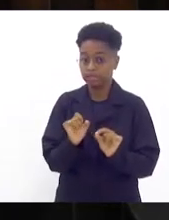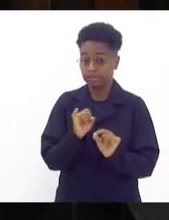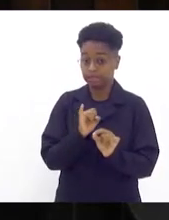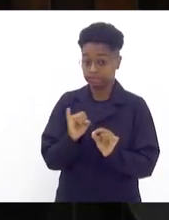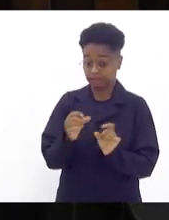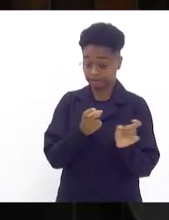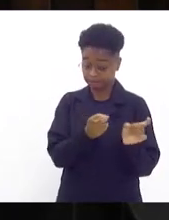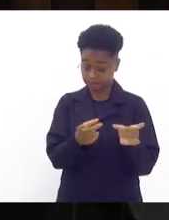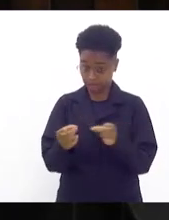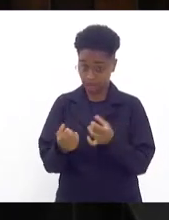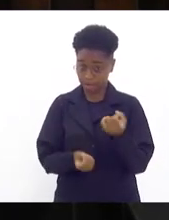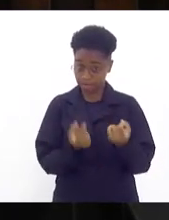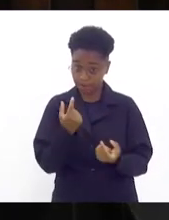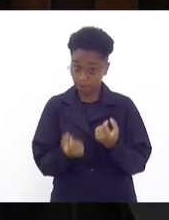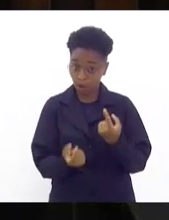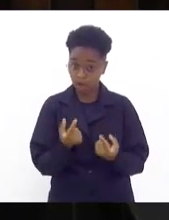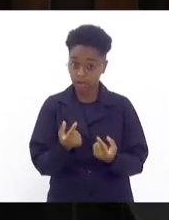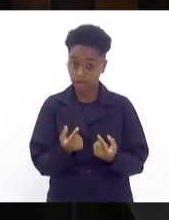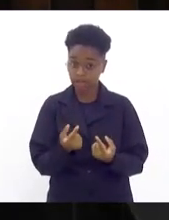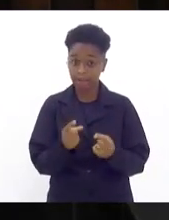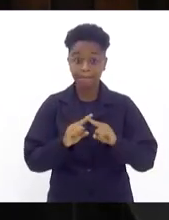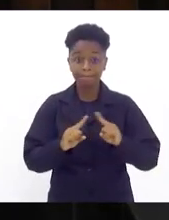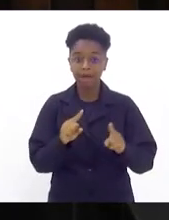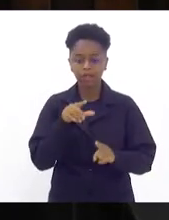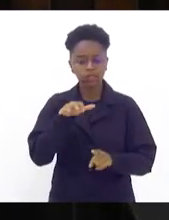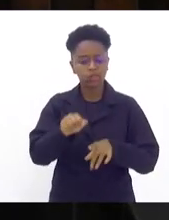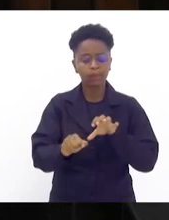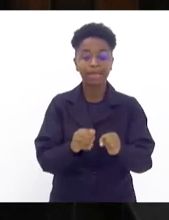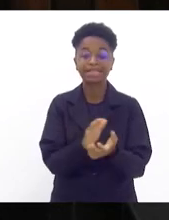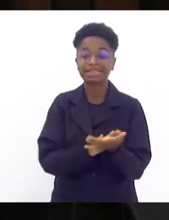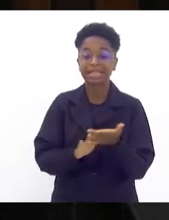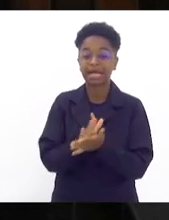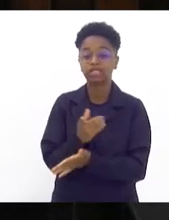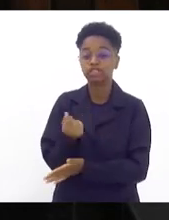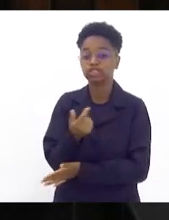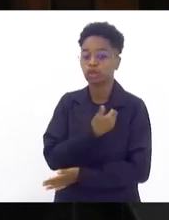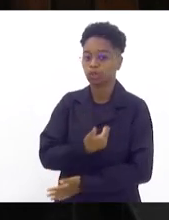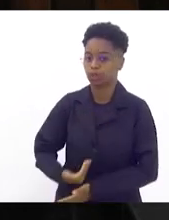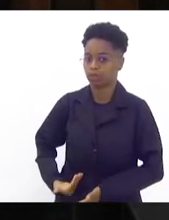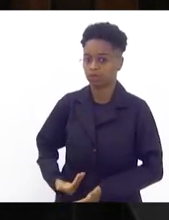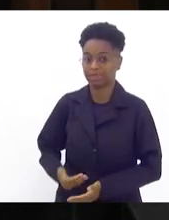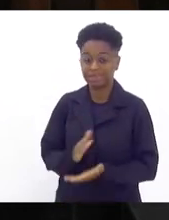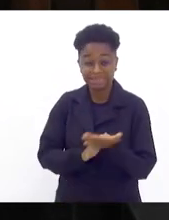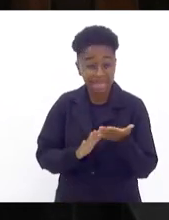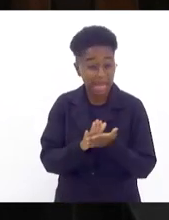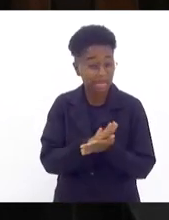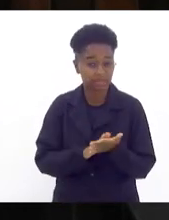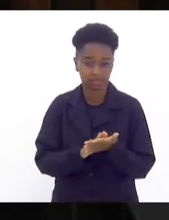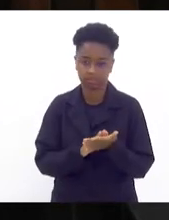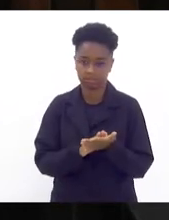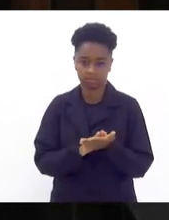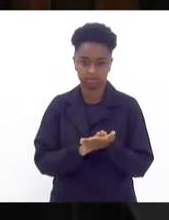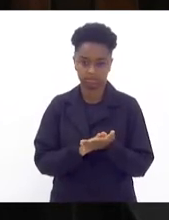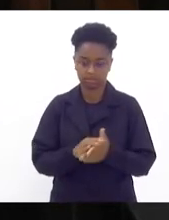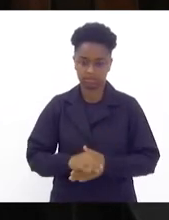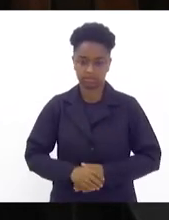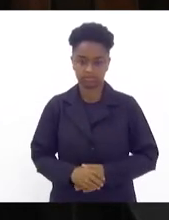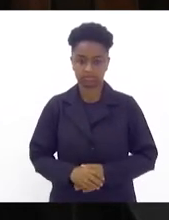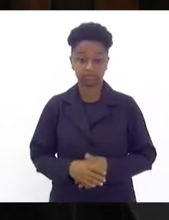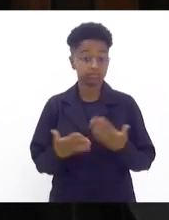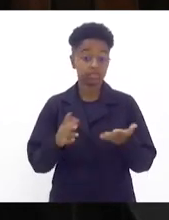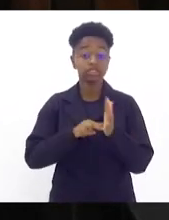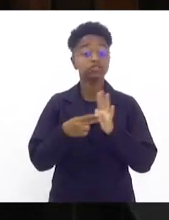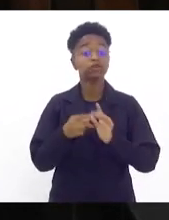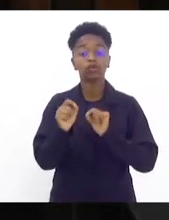famigerada pipoquinha, não se recolhe um centavo de dinheiro público. Um centavo de dinheiro público. Ou seja,